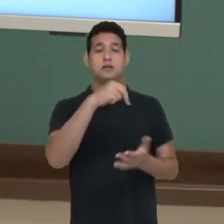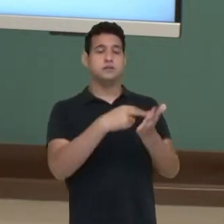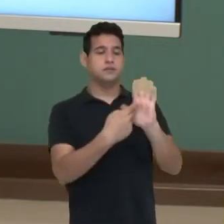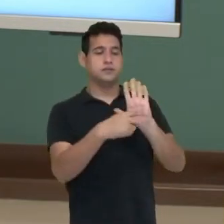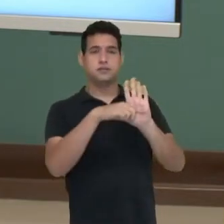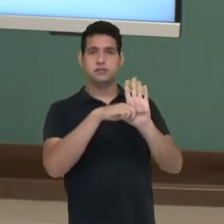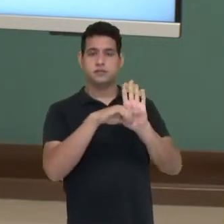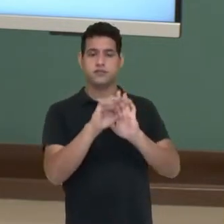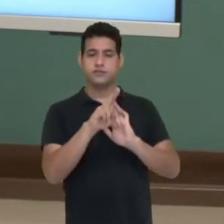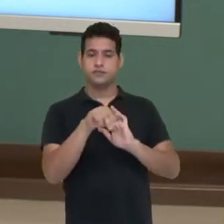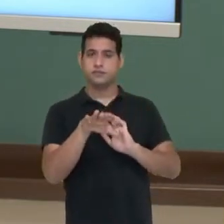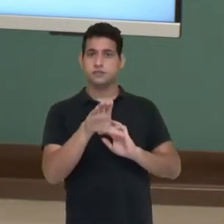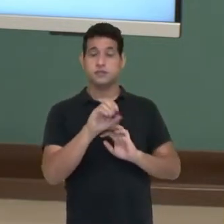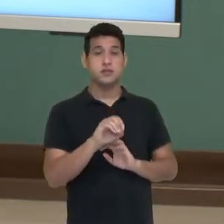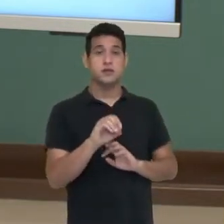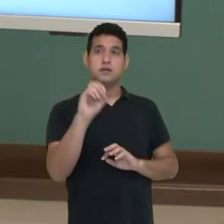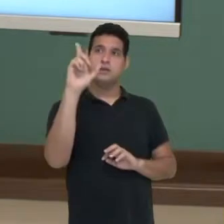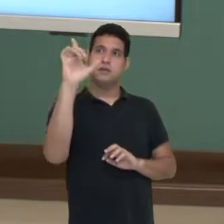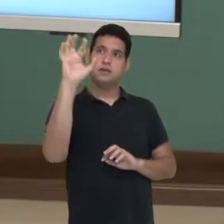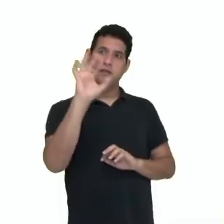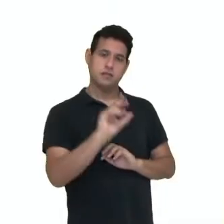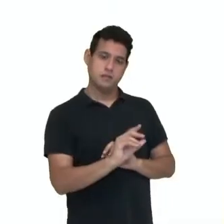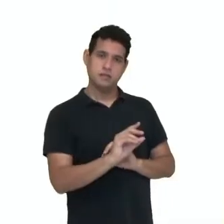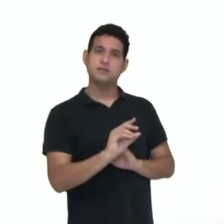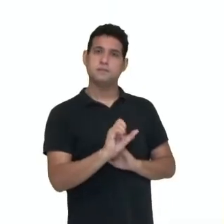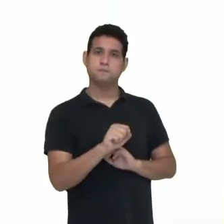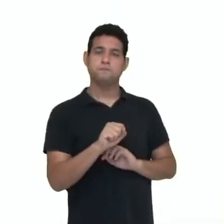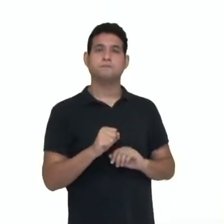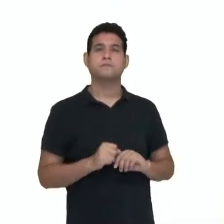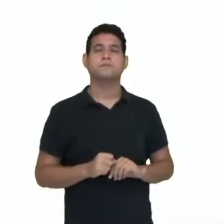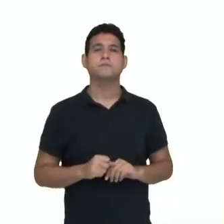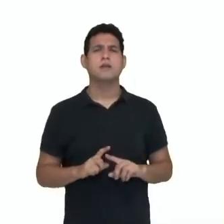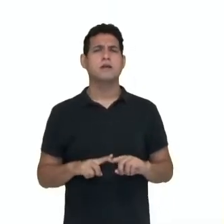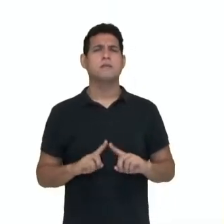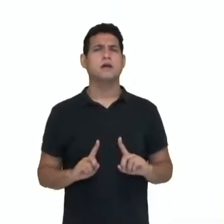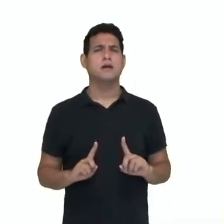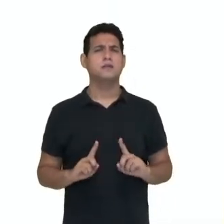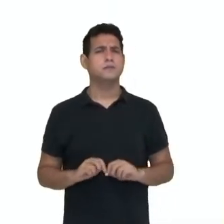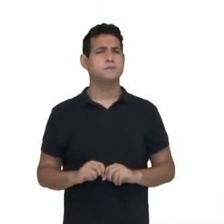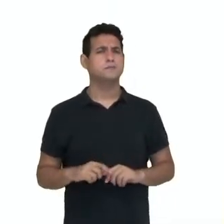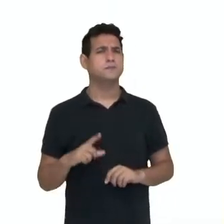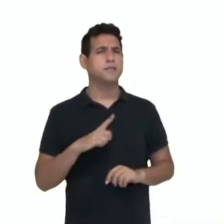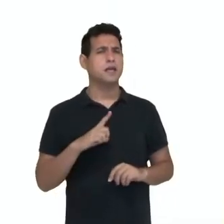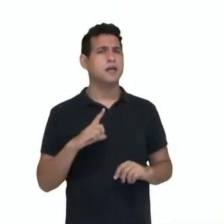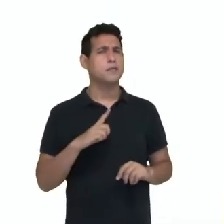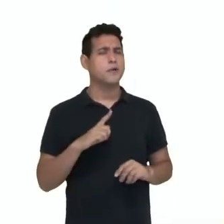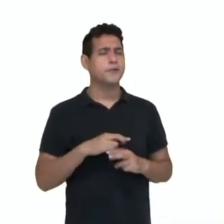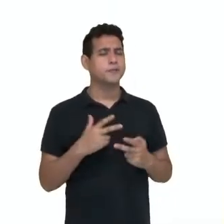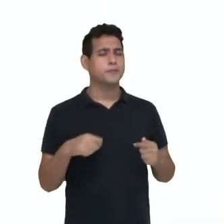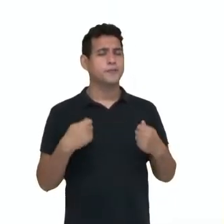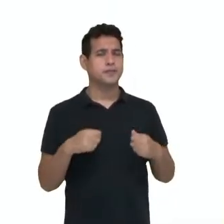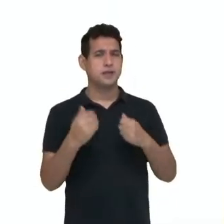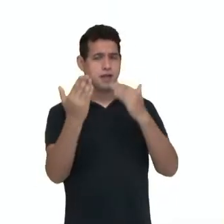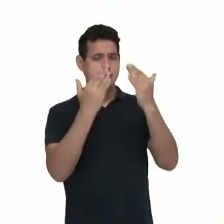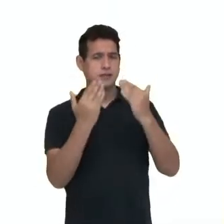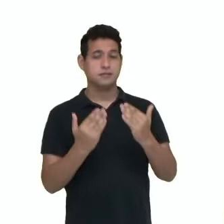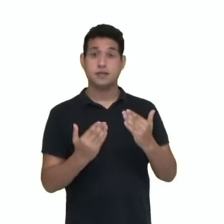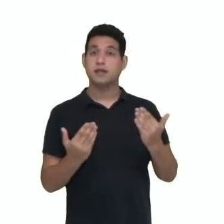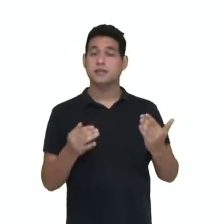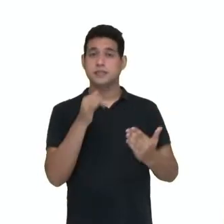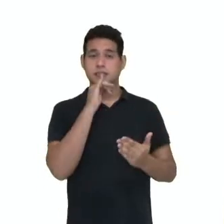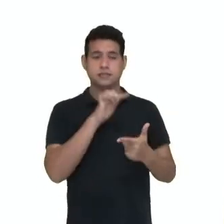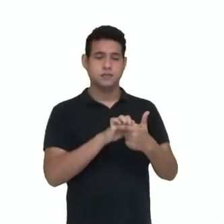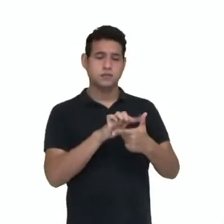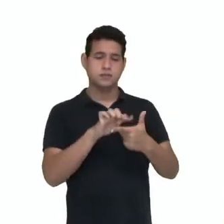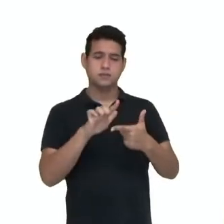uma função decrescente, está descendo. Mas ainda há um ponto a ser analisado, onde o